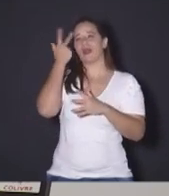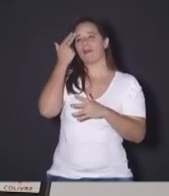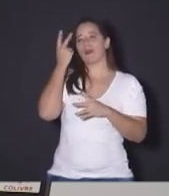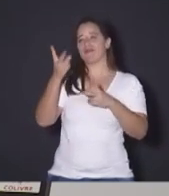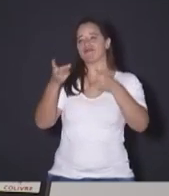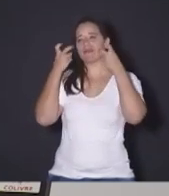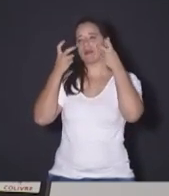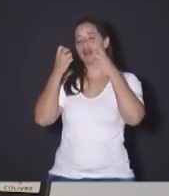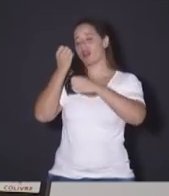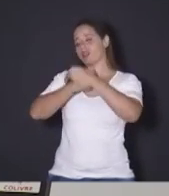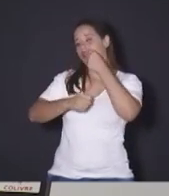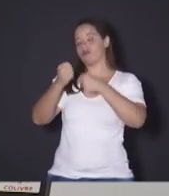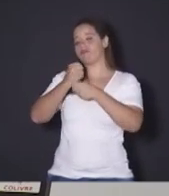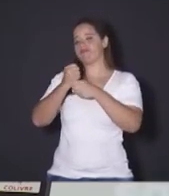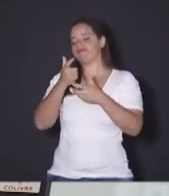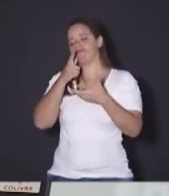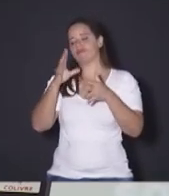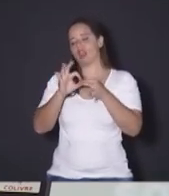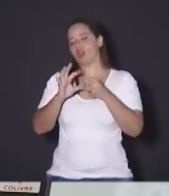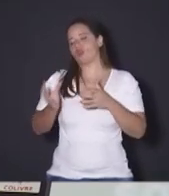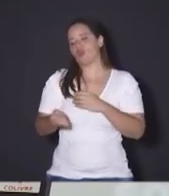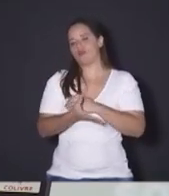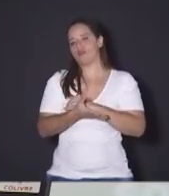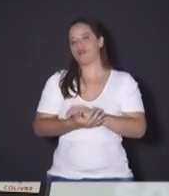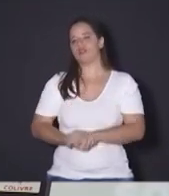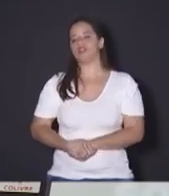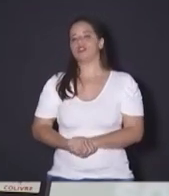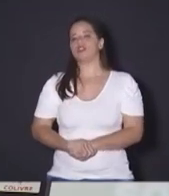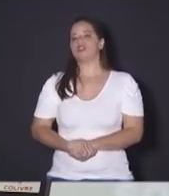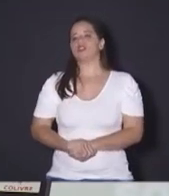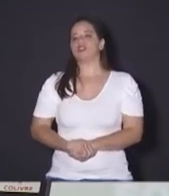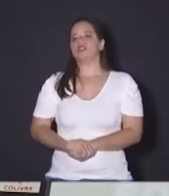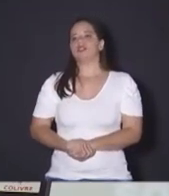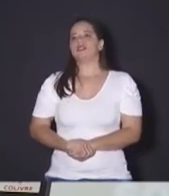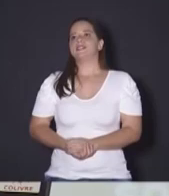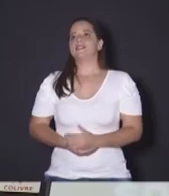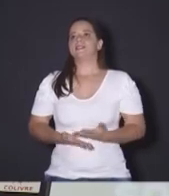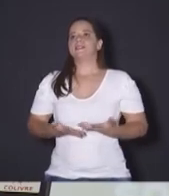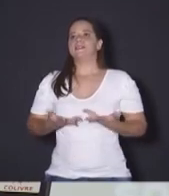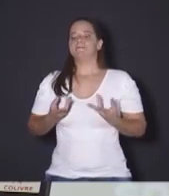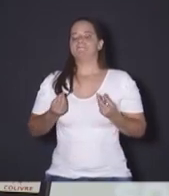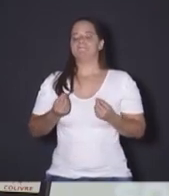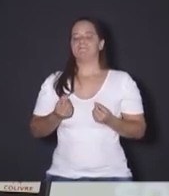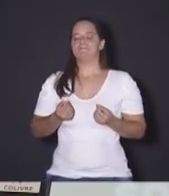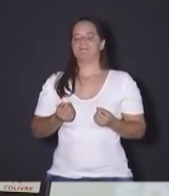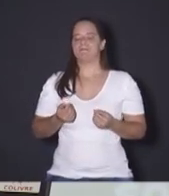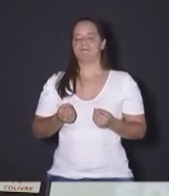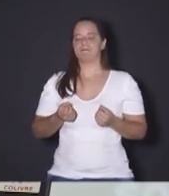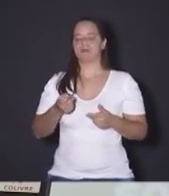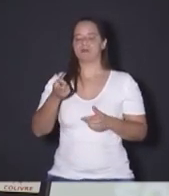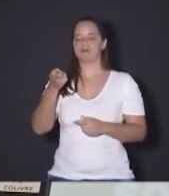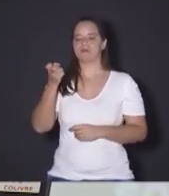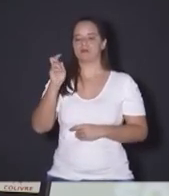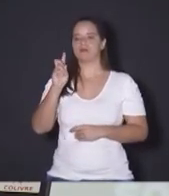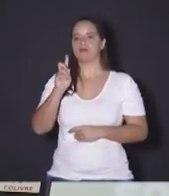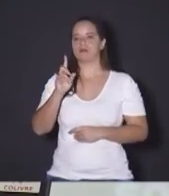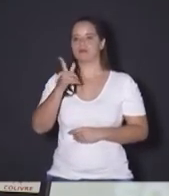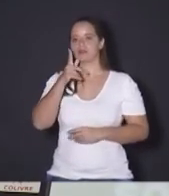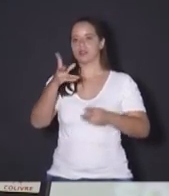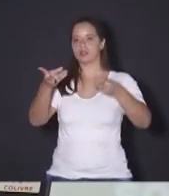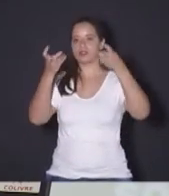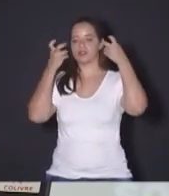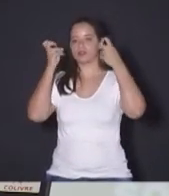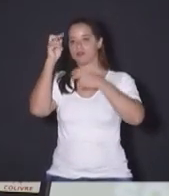até um passado relativamente recente e é não é difícil perceber